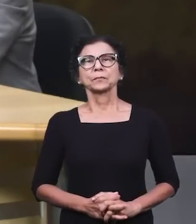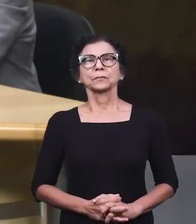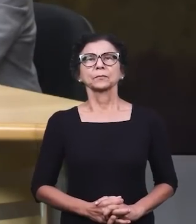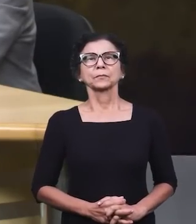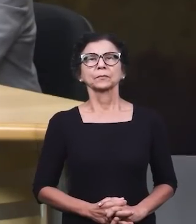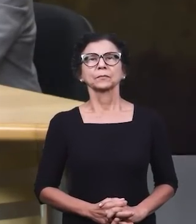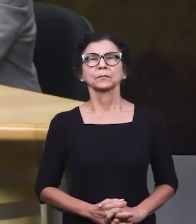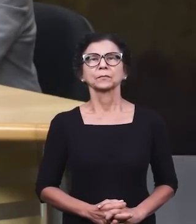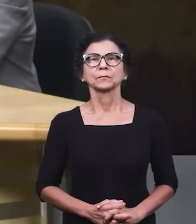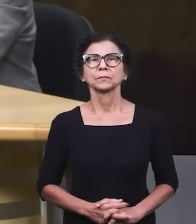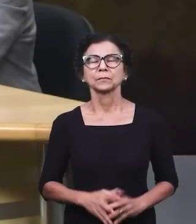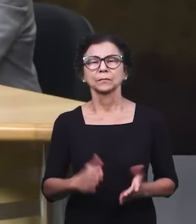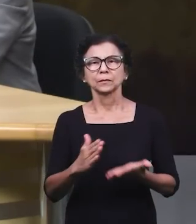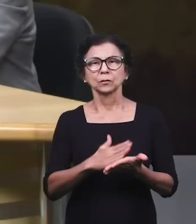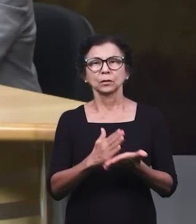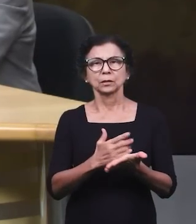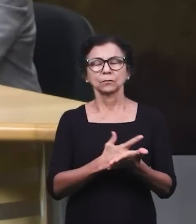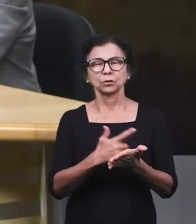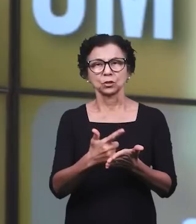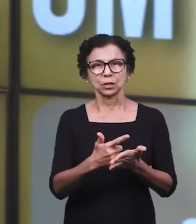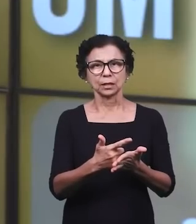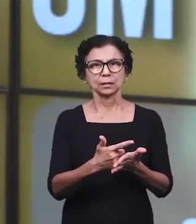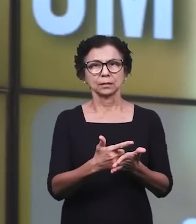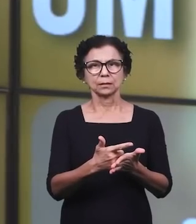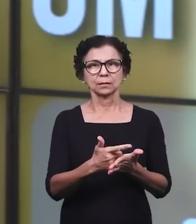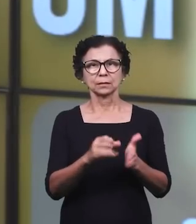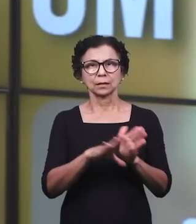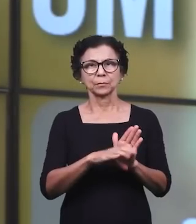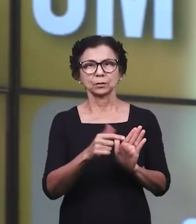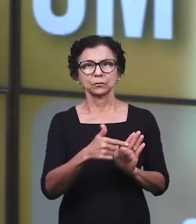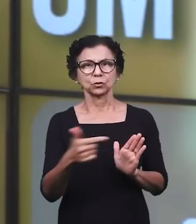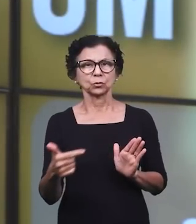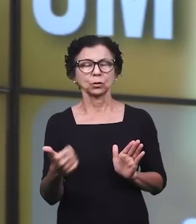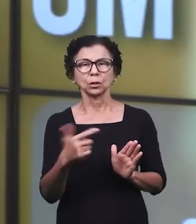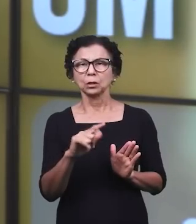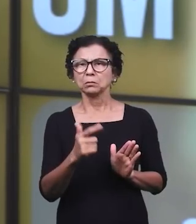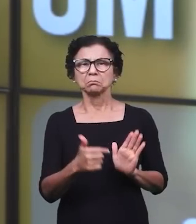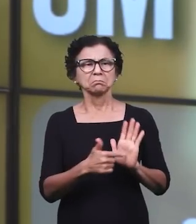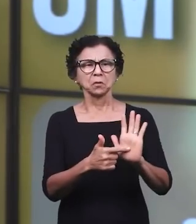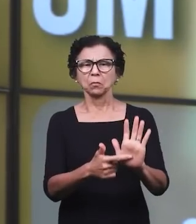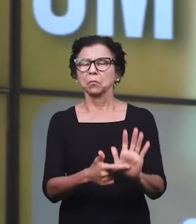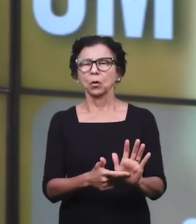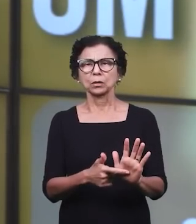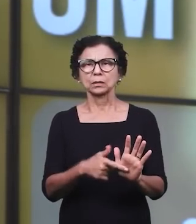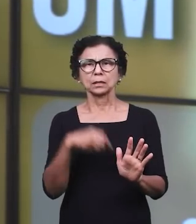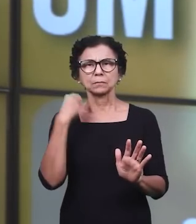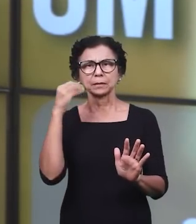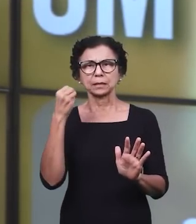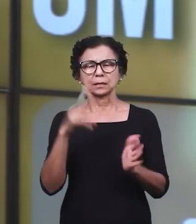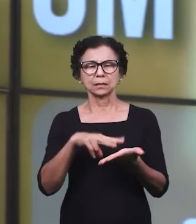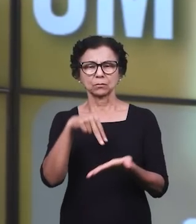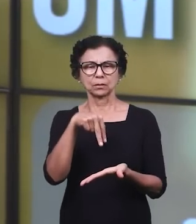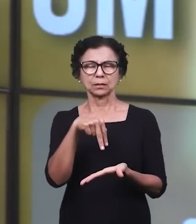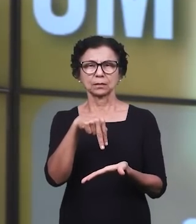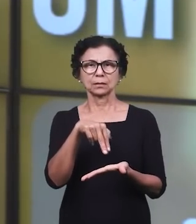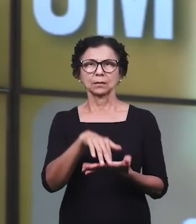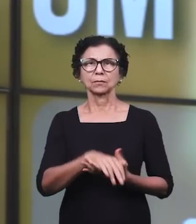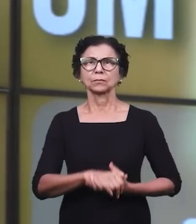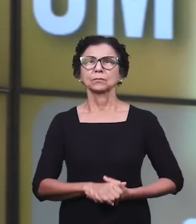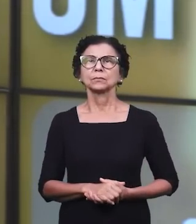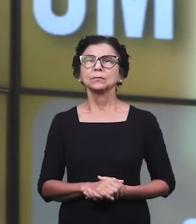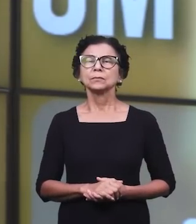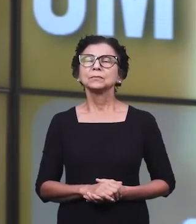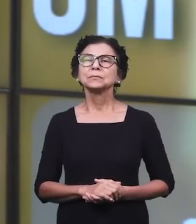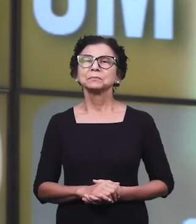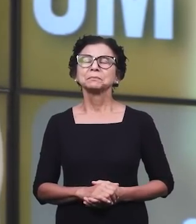22 de Gênesis, não há nenhum registro de ressurreição. Uhum. Não há. No sentido de uma ressurreição ainda. Ou seja, ele creu que Deus ia fazer uma coisa que